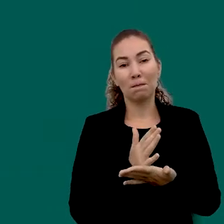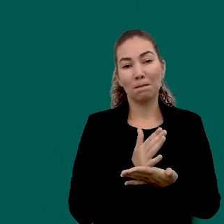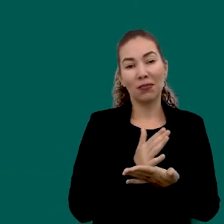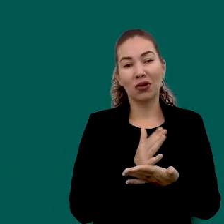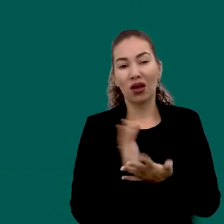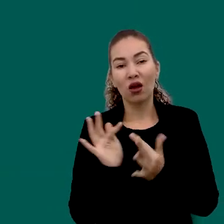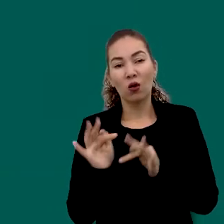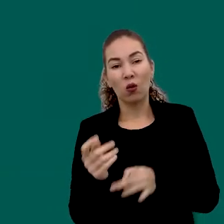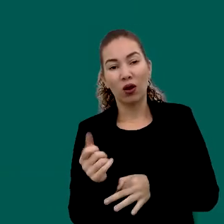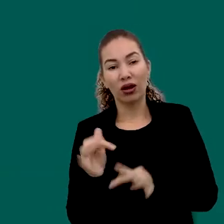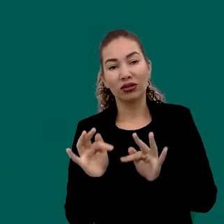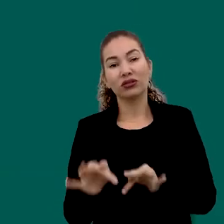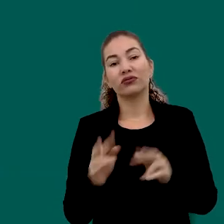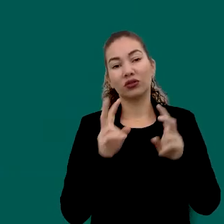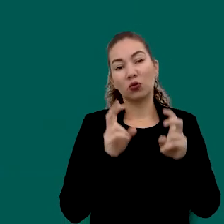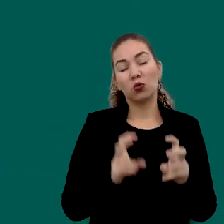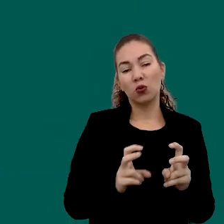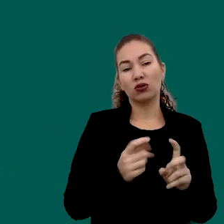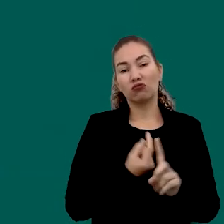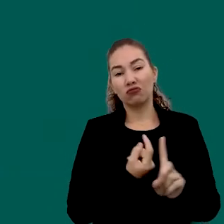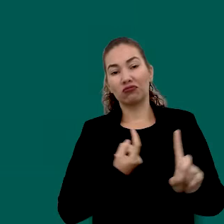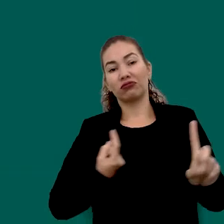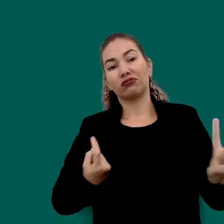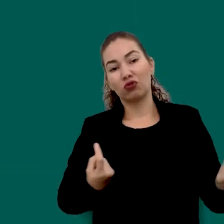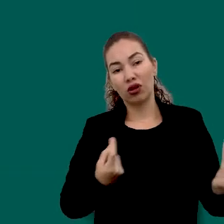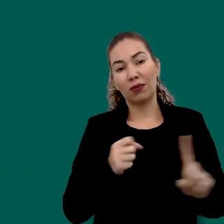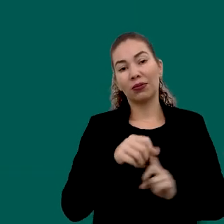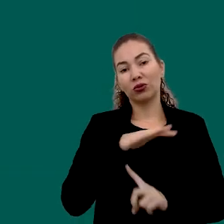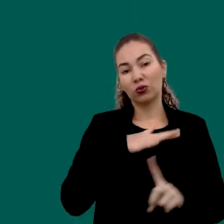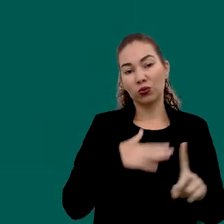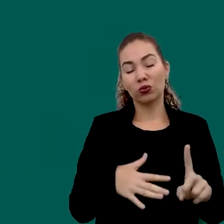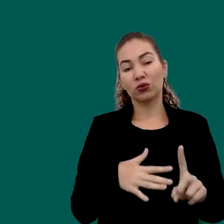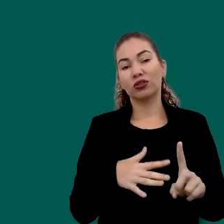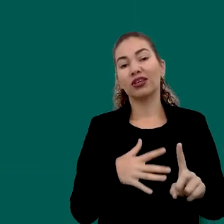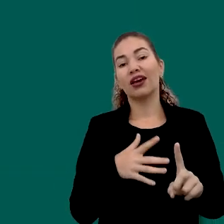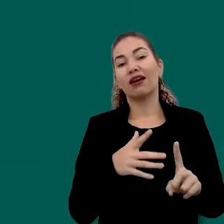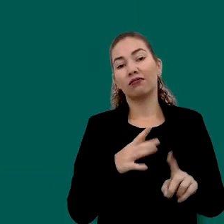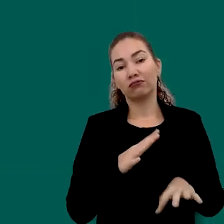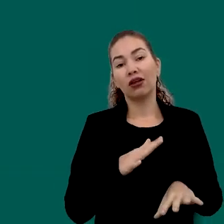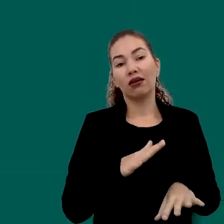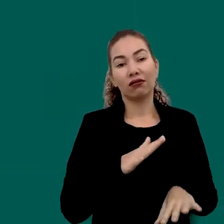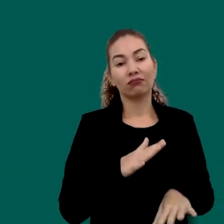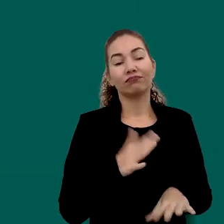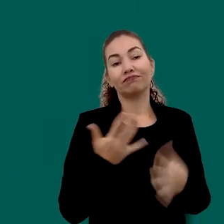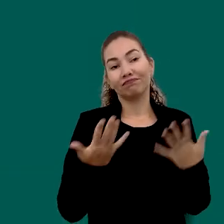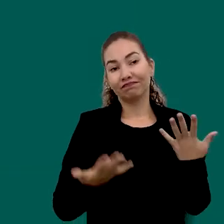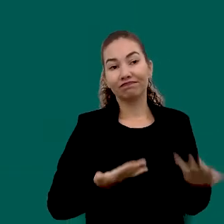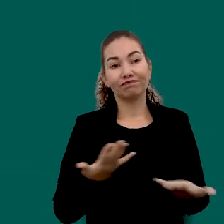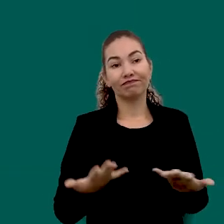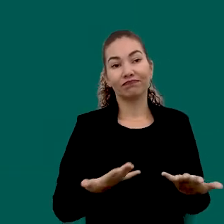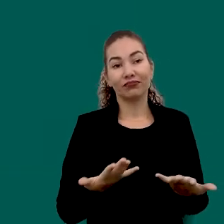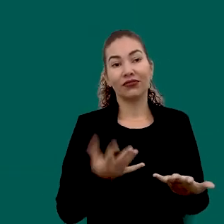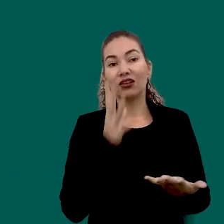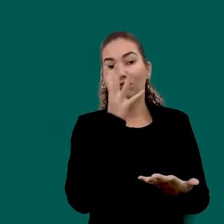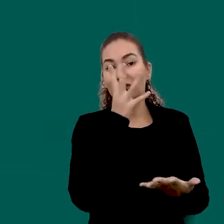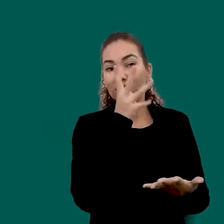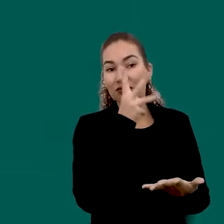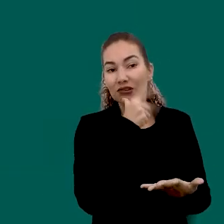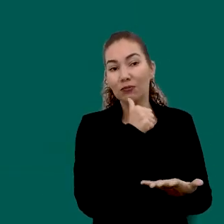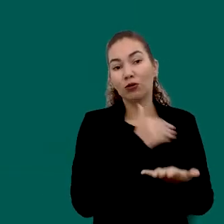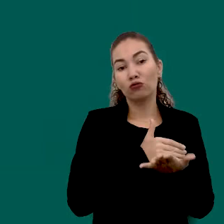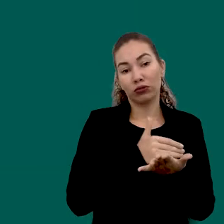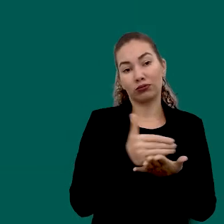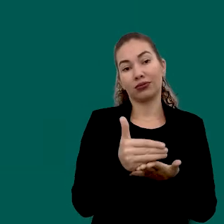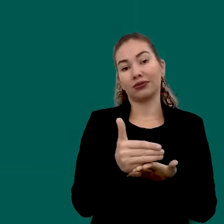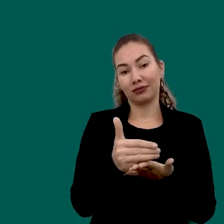final daquela questão toda de lockdown, ali já estava, as flexibilizações já estavam bem maiores, então demorou muito tempo para